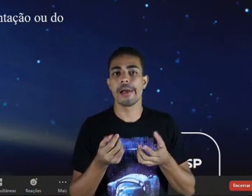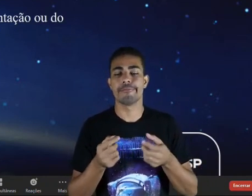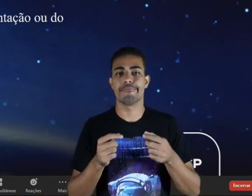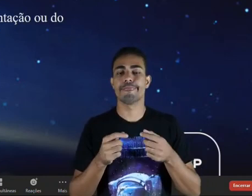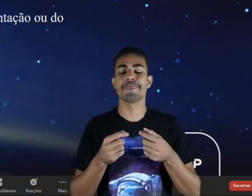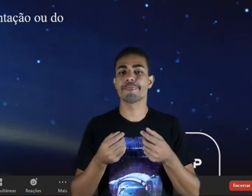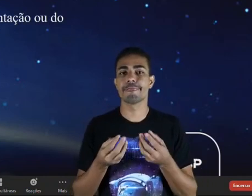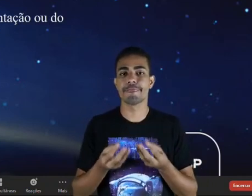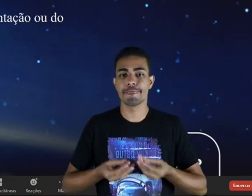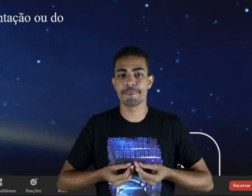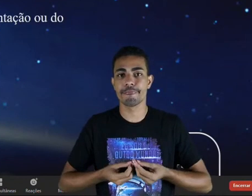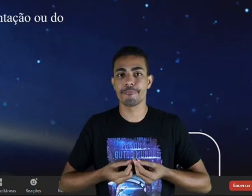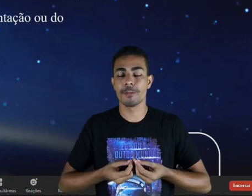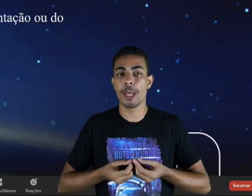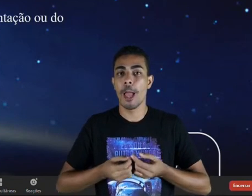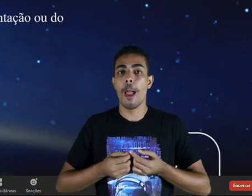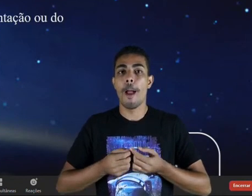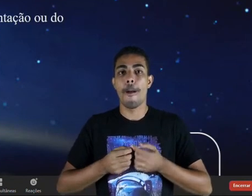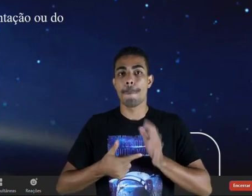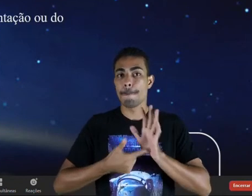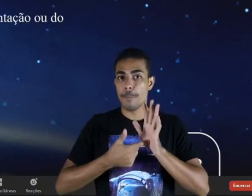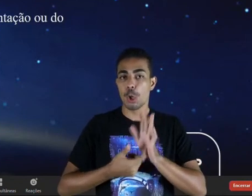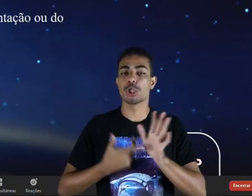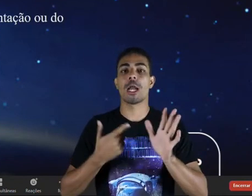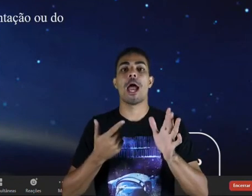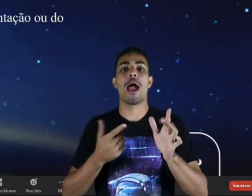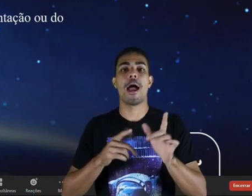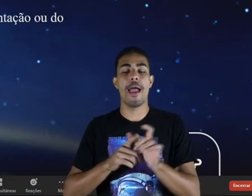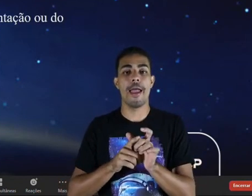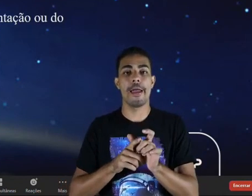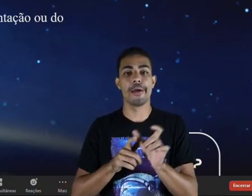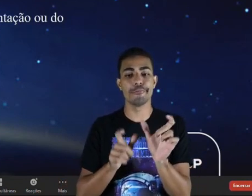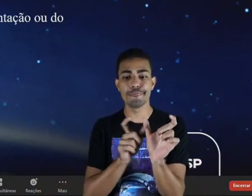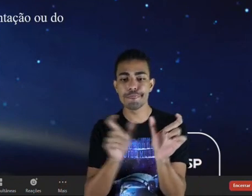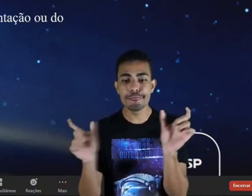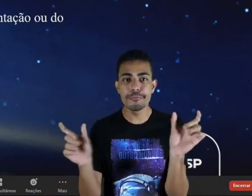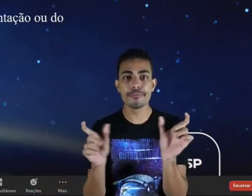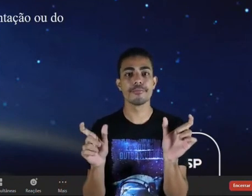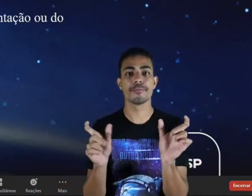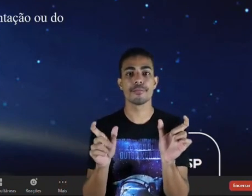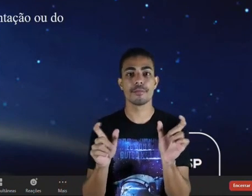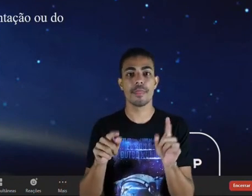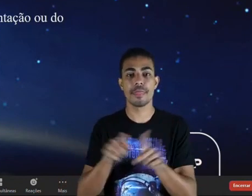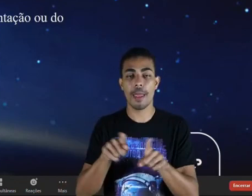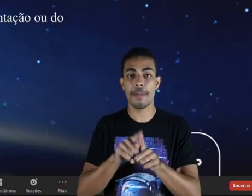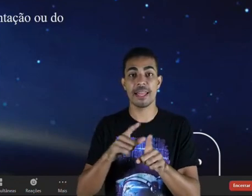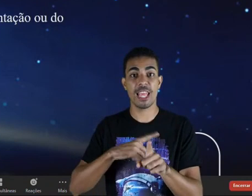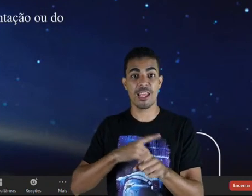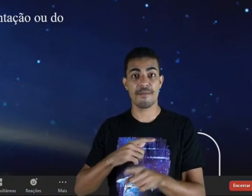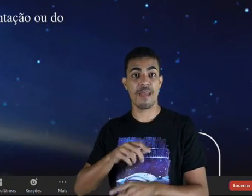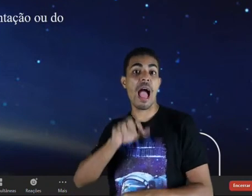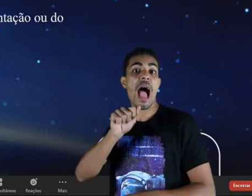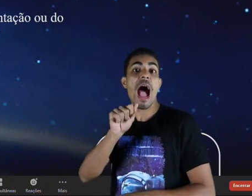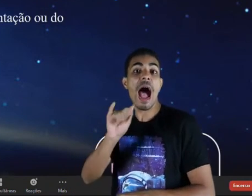indicam algum estilo de argumentação no texto. Exemplo, execração, ai de vós,